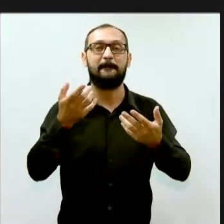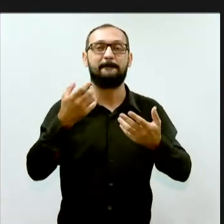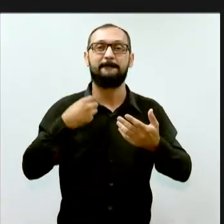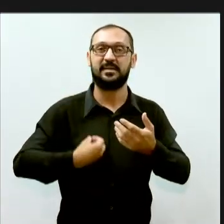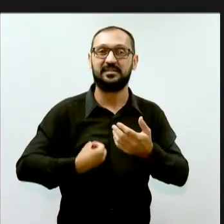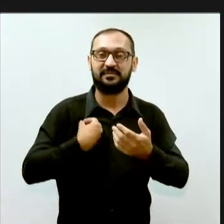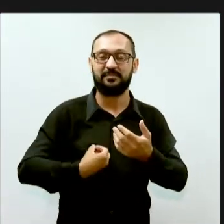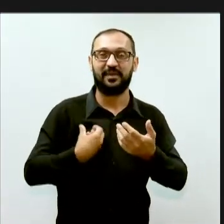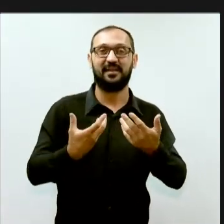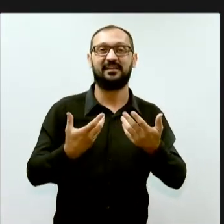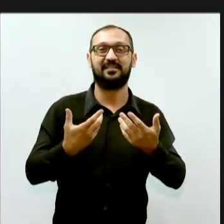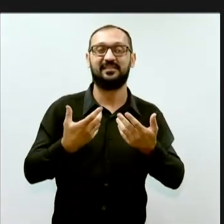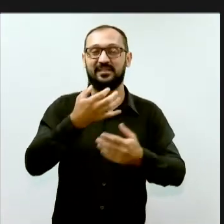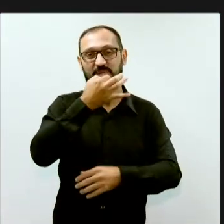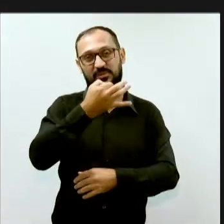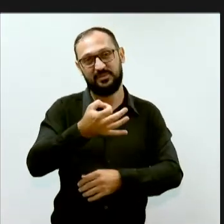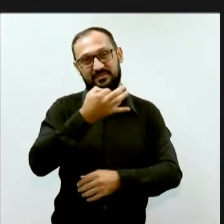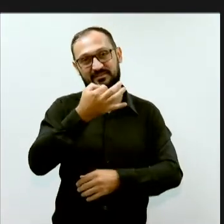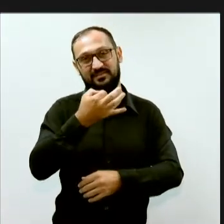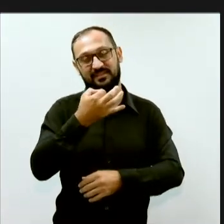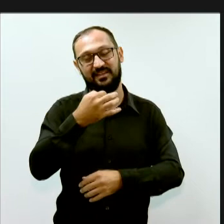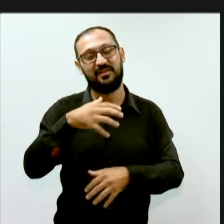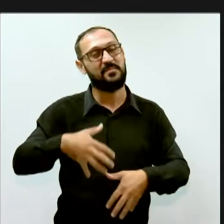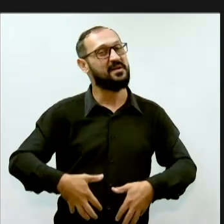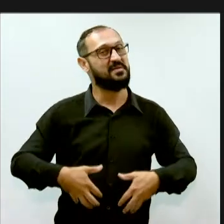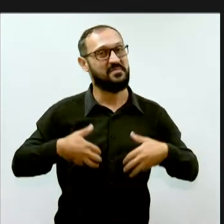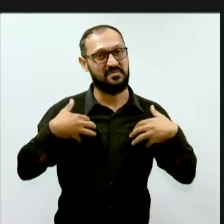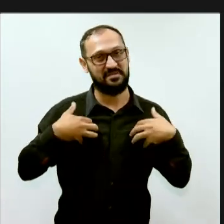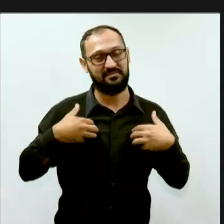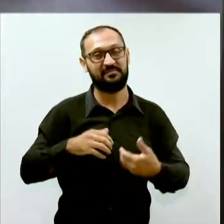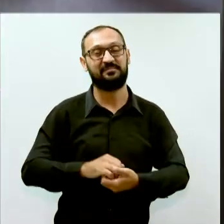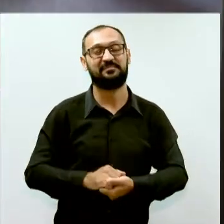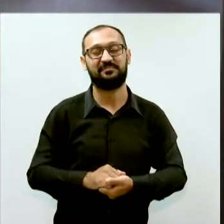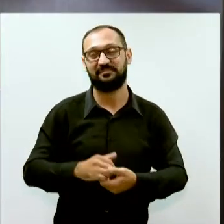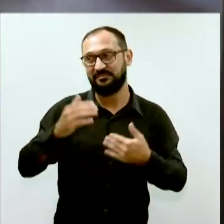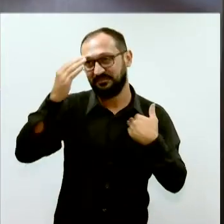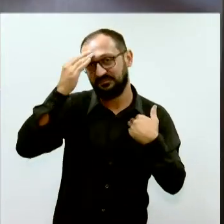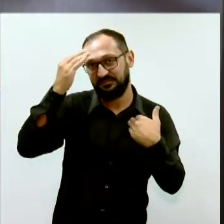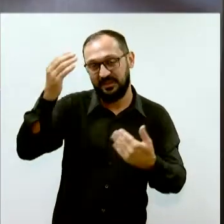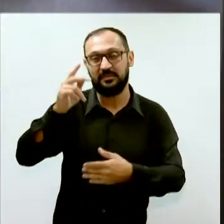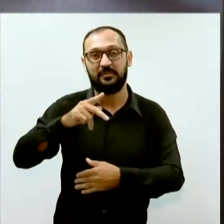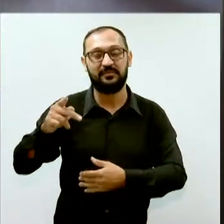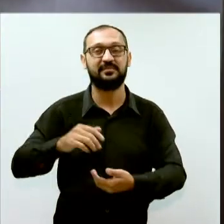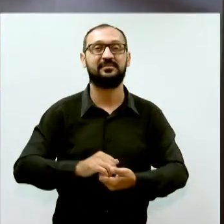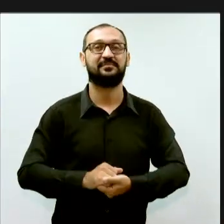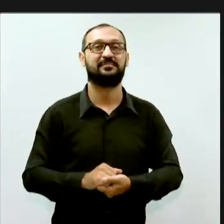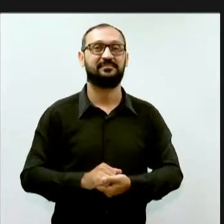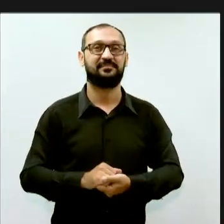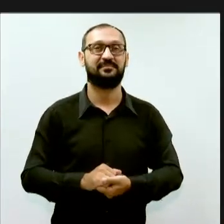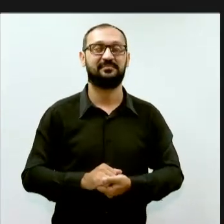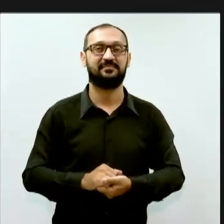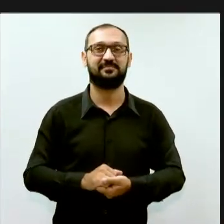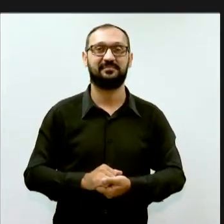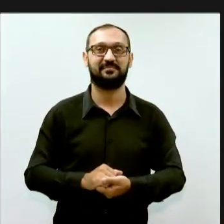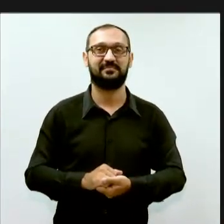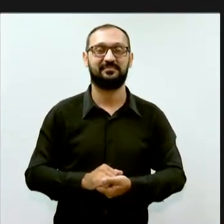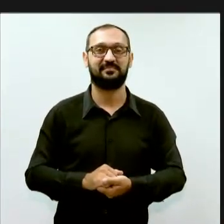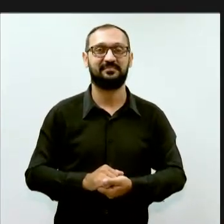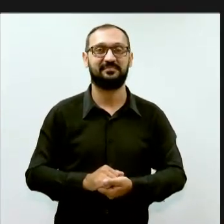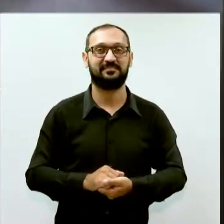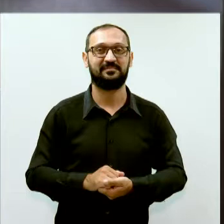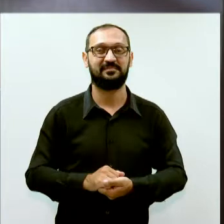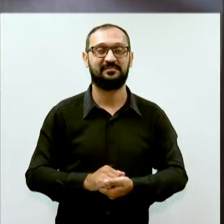parte dessa indicação já é uma honra muito grande. Muito obrigado, professoras.